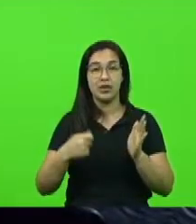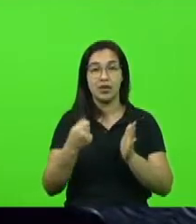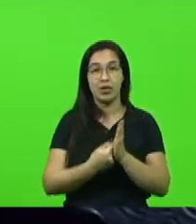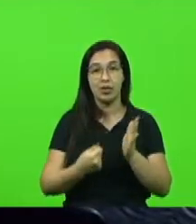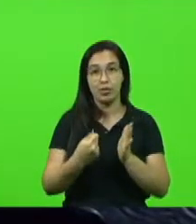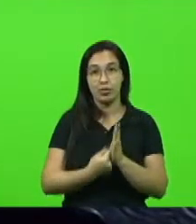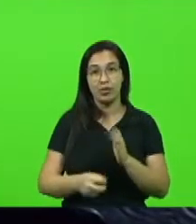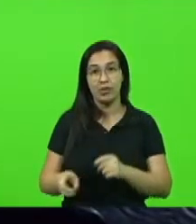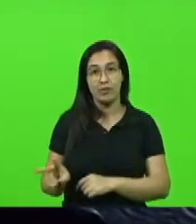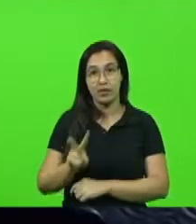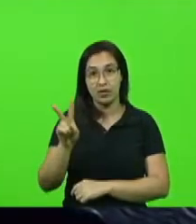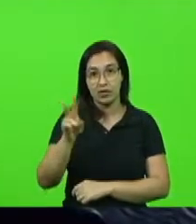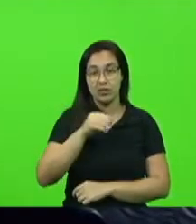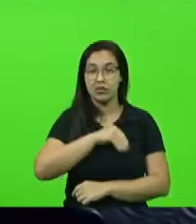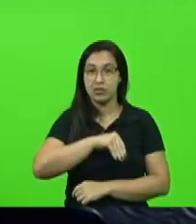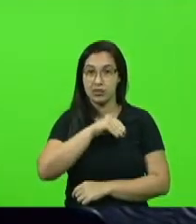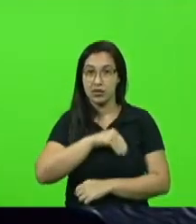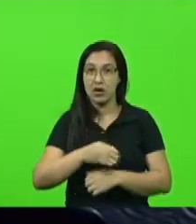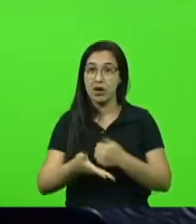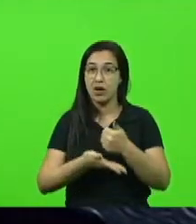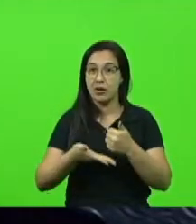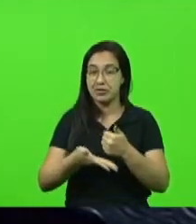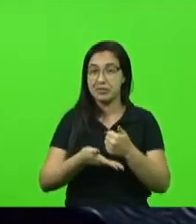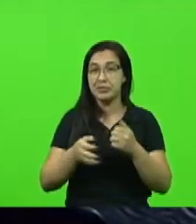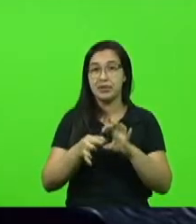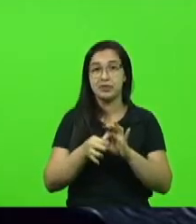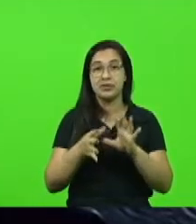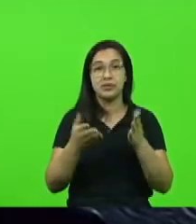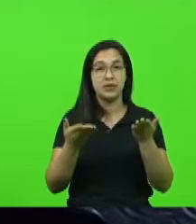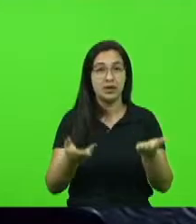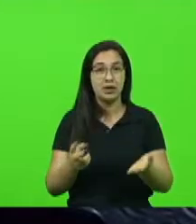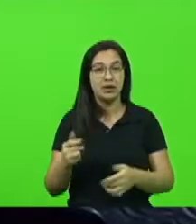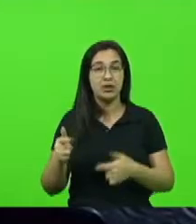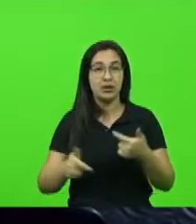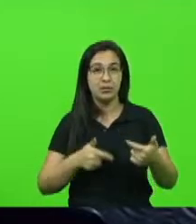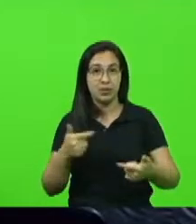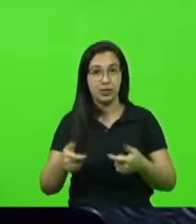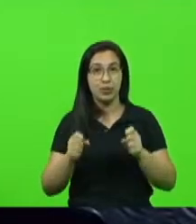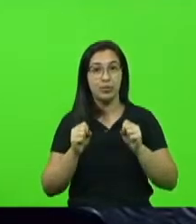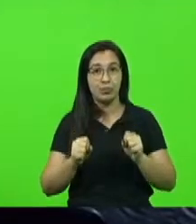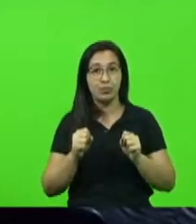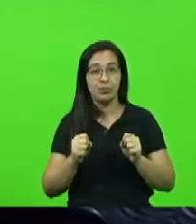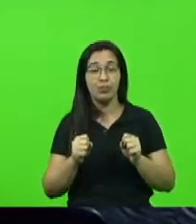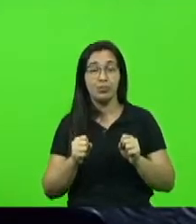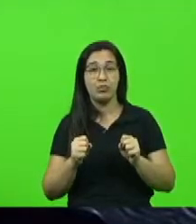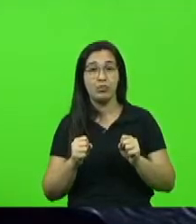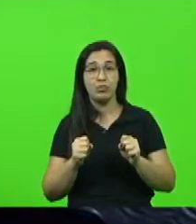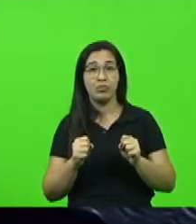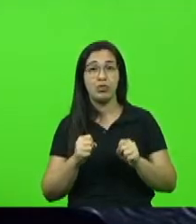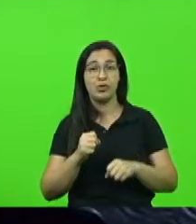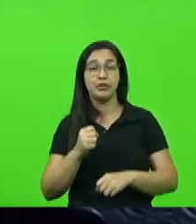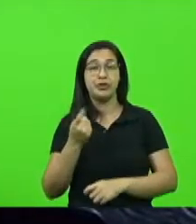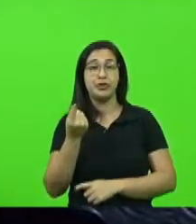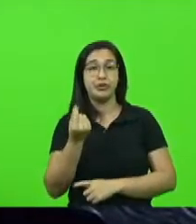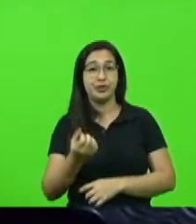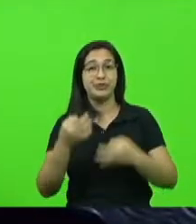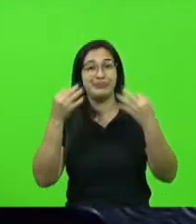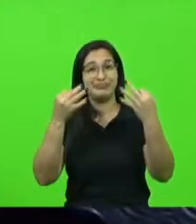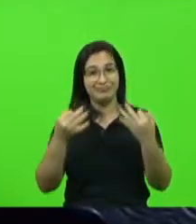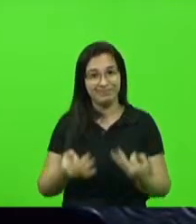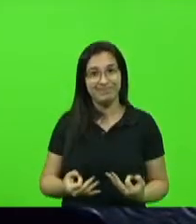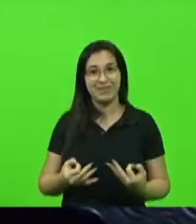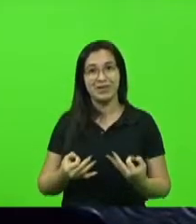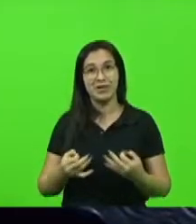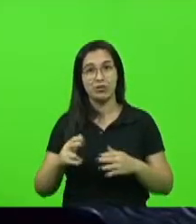do salário mínimo que permita ao trabalhador recuperar seu poder aquisitivo, receber uma renda digna e ocupar o seu lugar